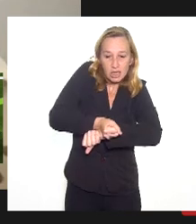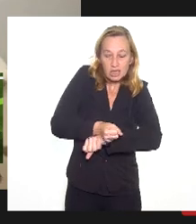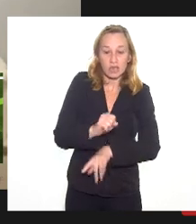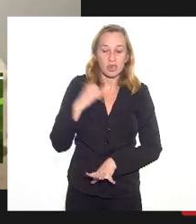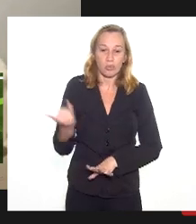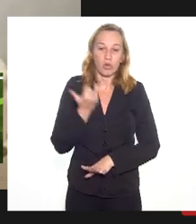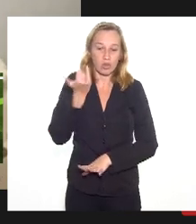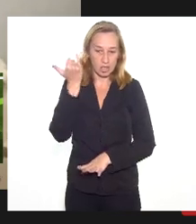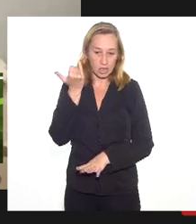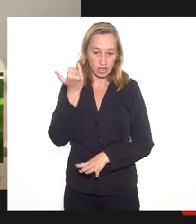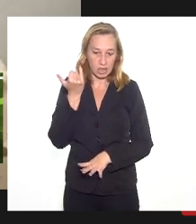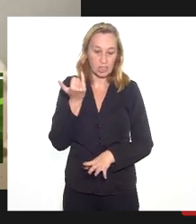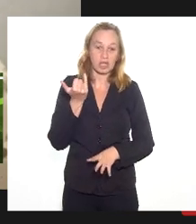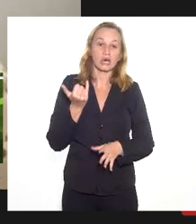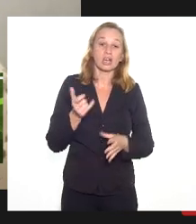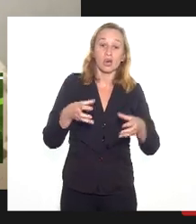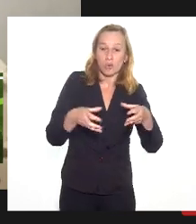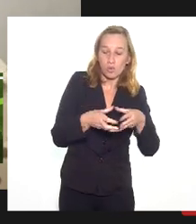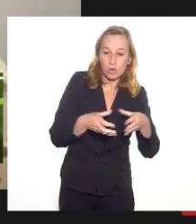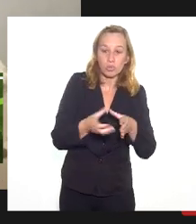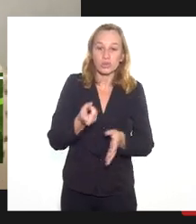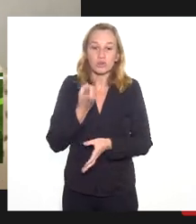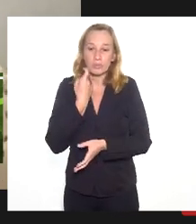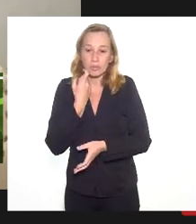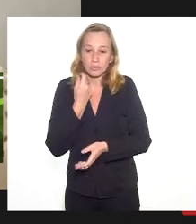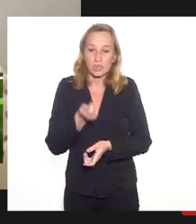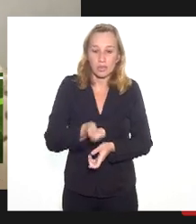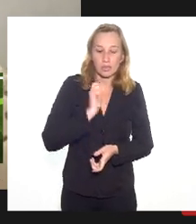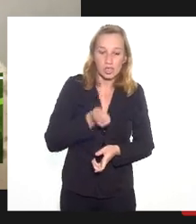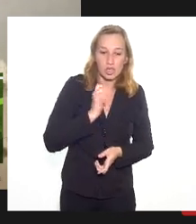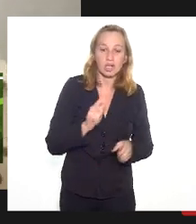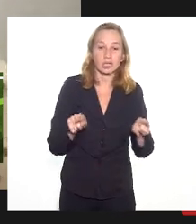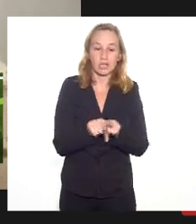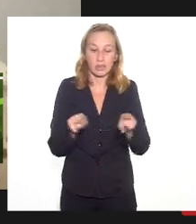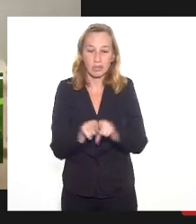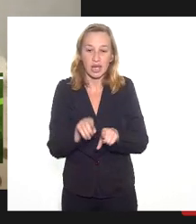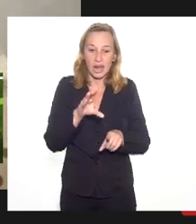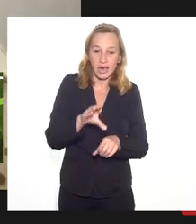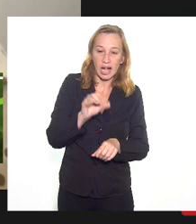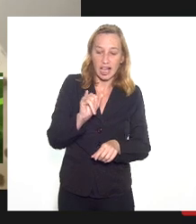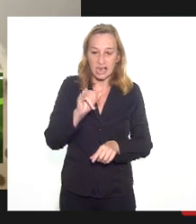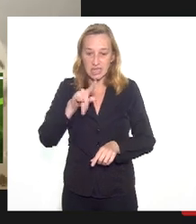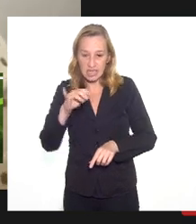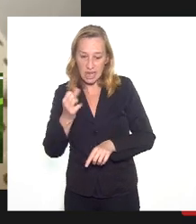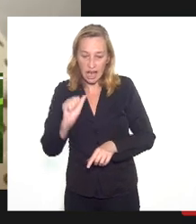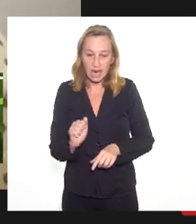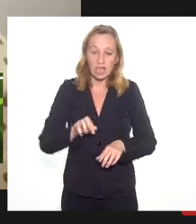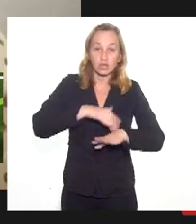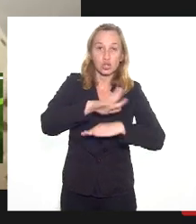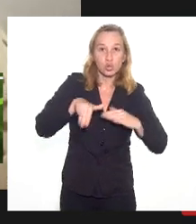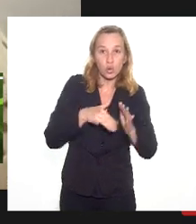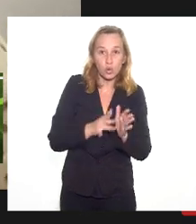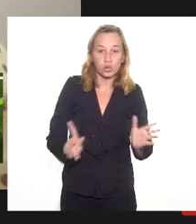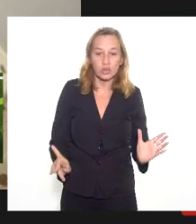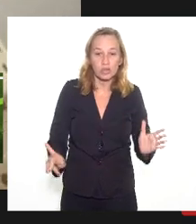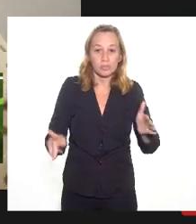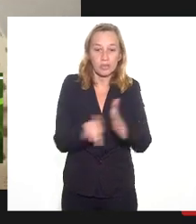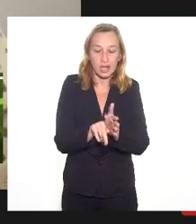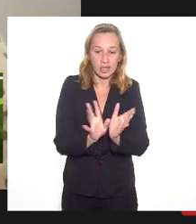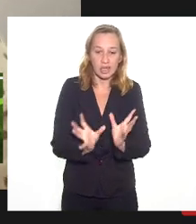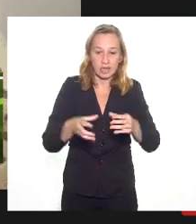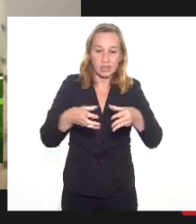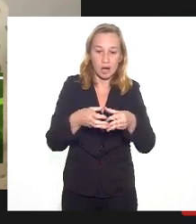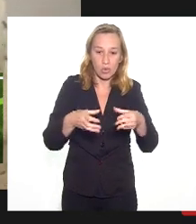as comunidades pesqueiras, caiçaras, enfim, todos aqueles que correspondem aí aos nossos povos tradicionais.